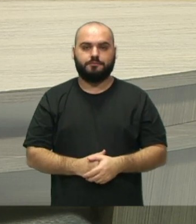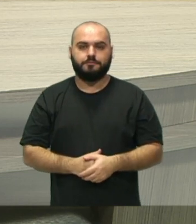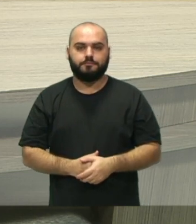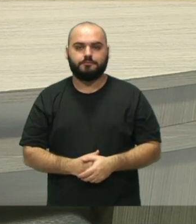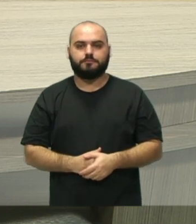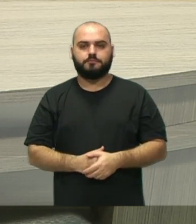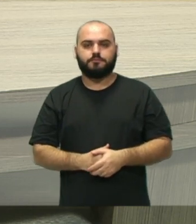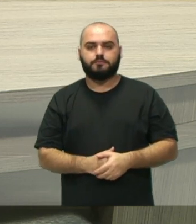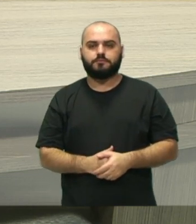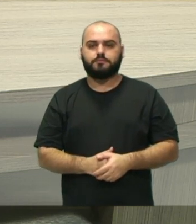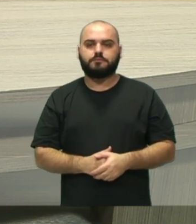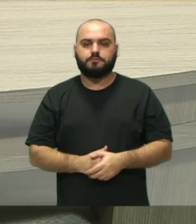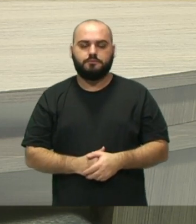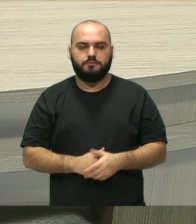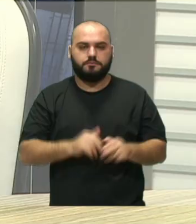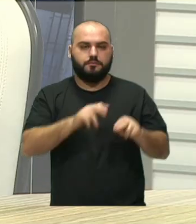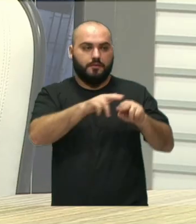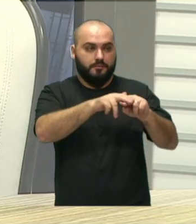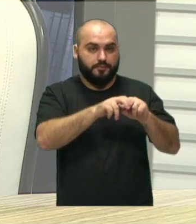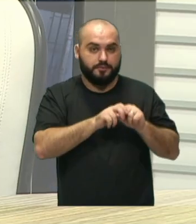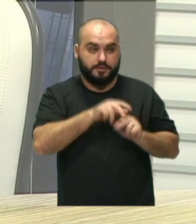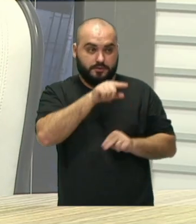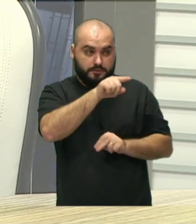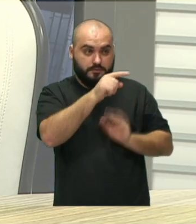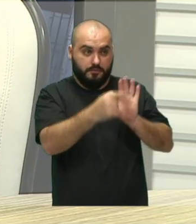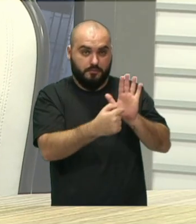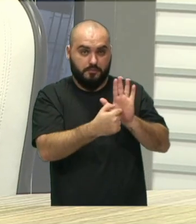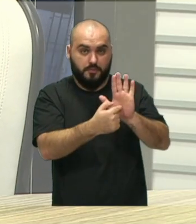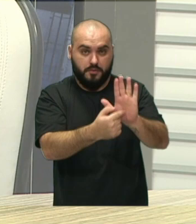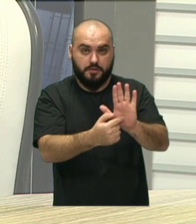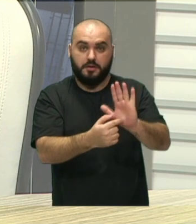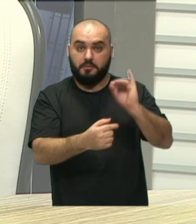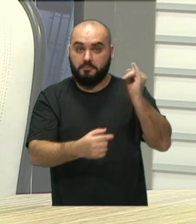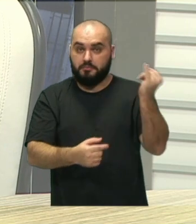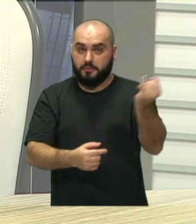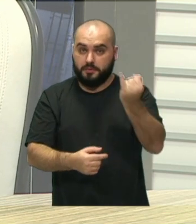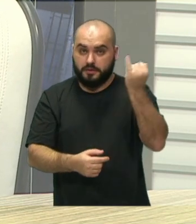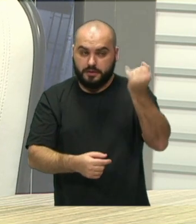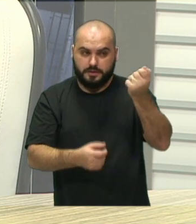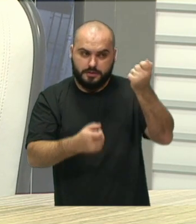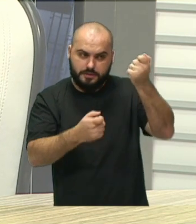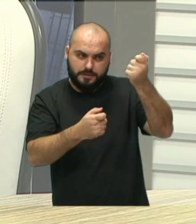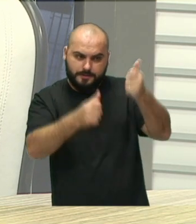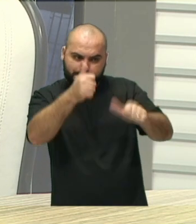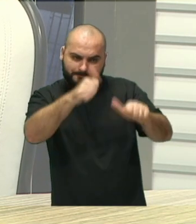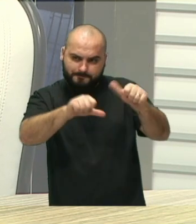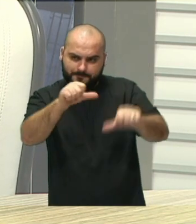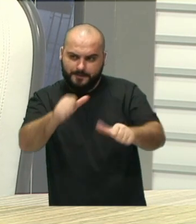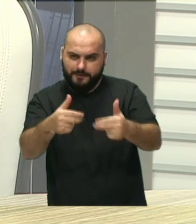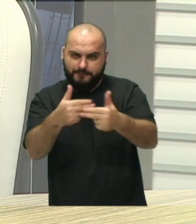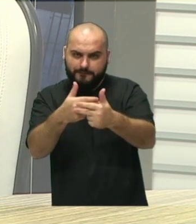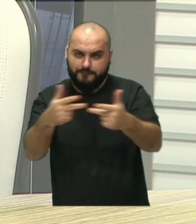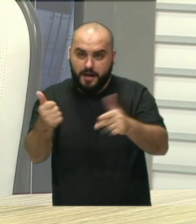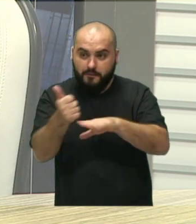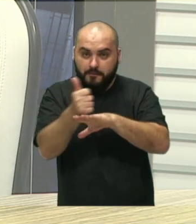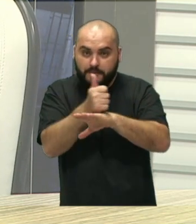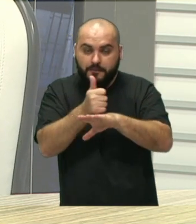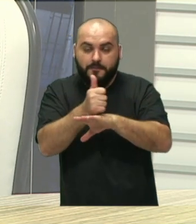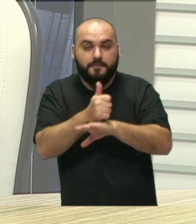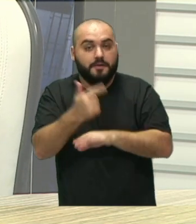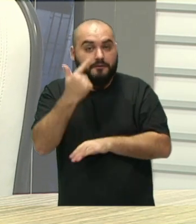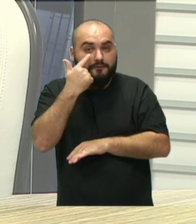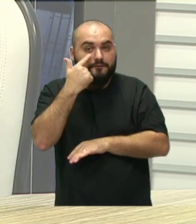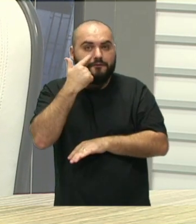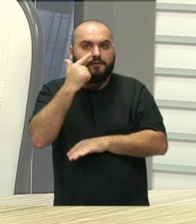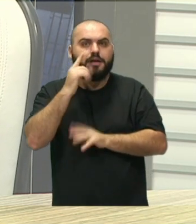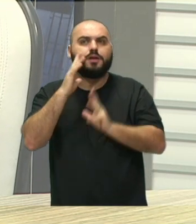essencial que esse diagnóstico seja feito avaliando, né, por vários profissionais, avaliando